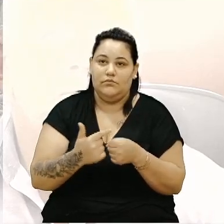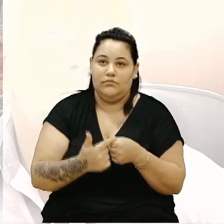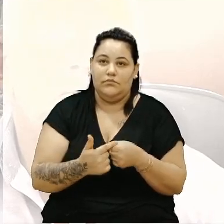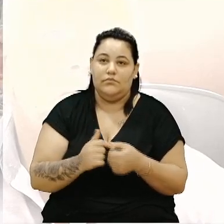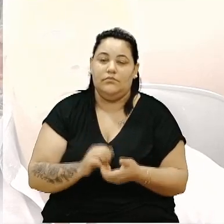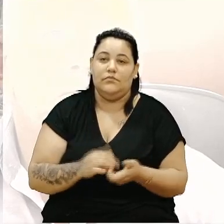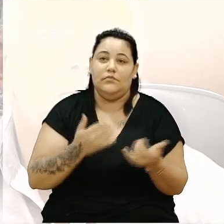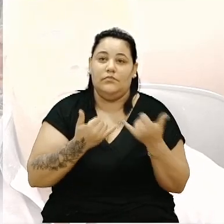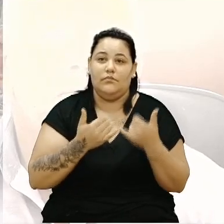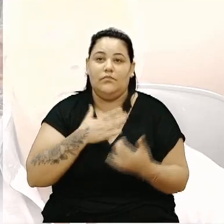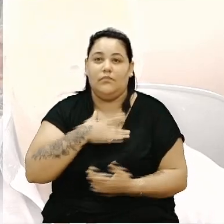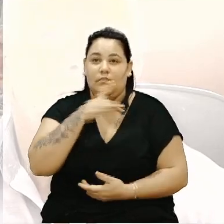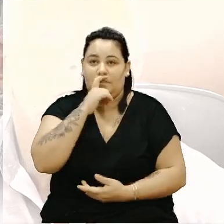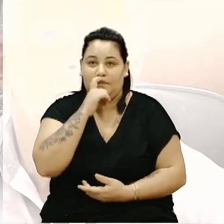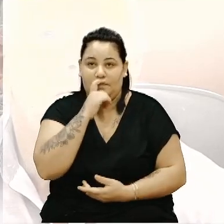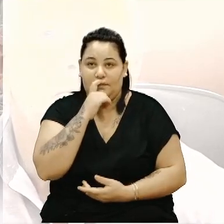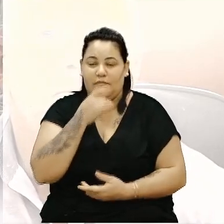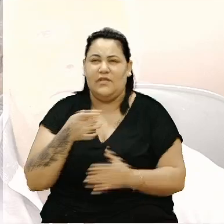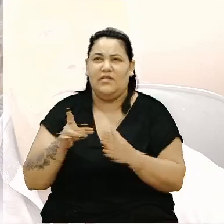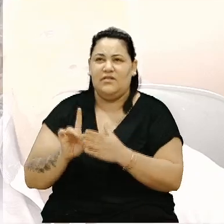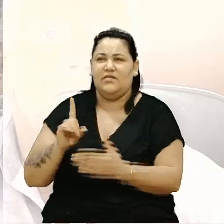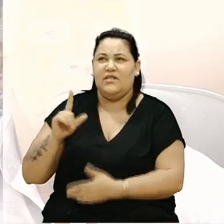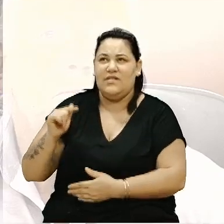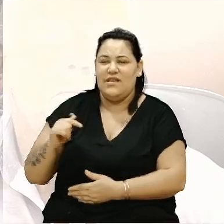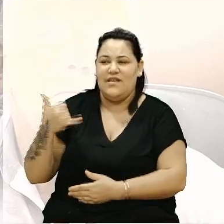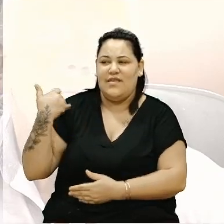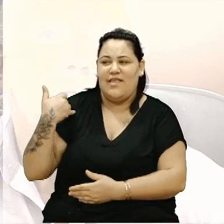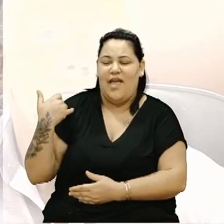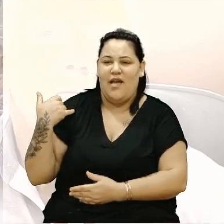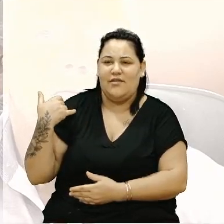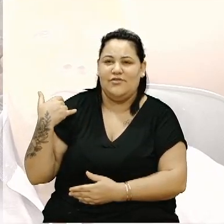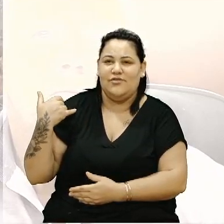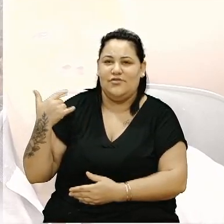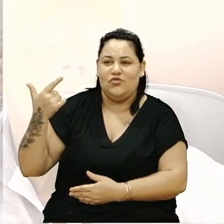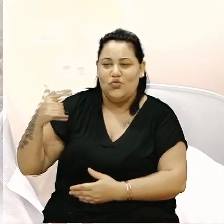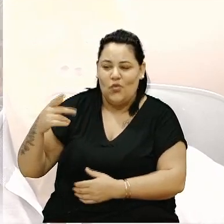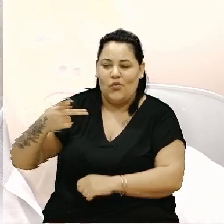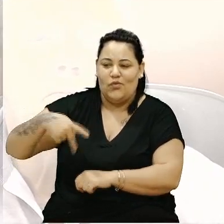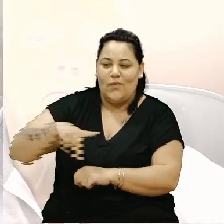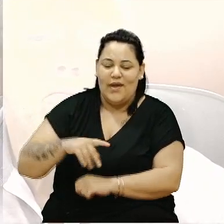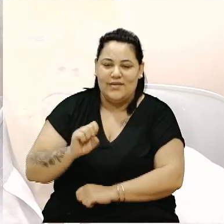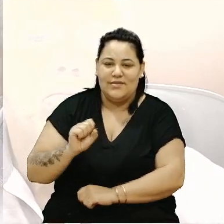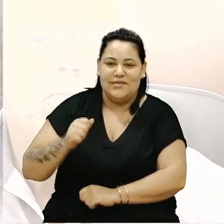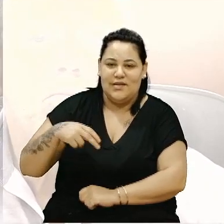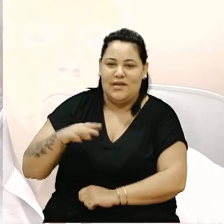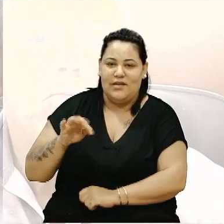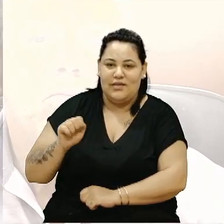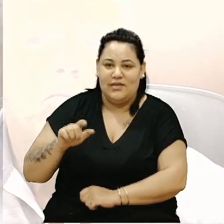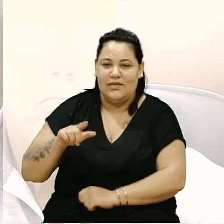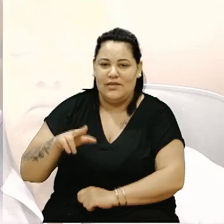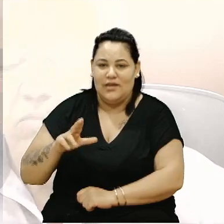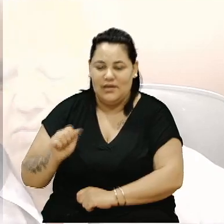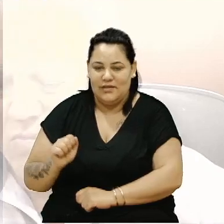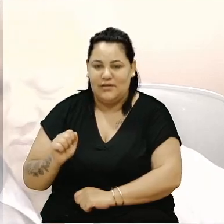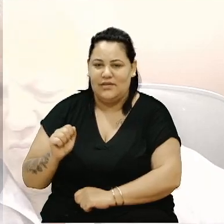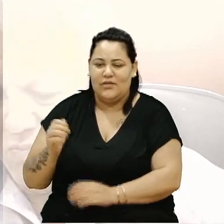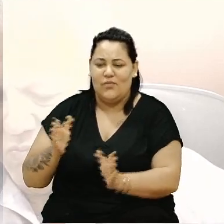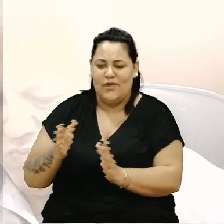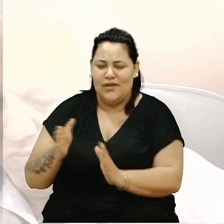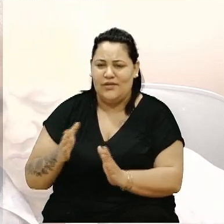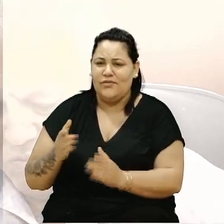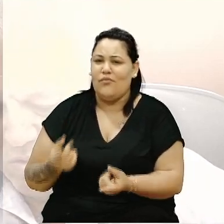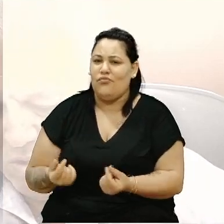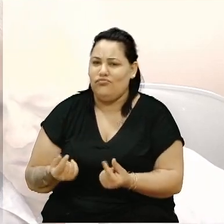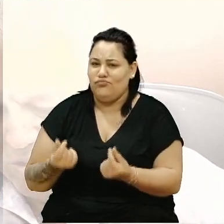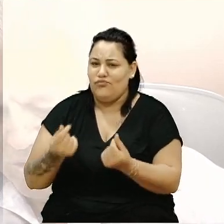antes dos seus 17, 18 anos, veio lá de Santana do Livramento, numa época, pujança econômica de Caxias do Sul, boom econômico